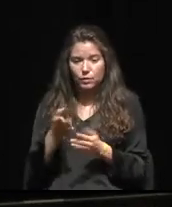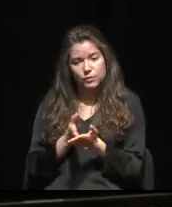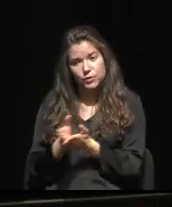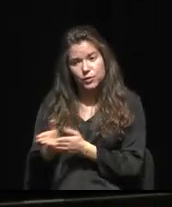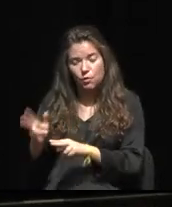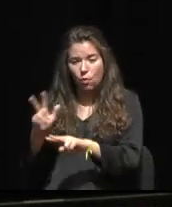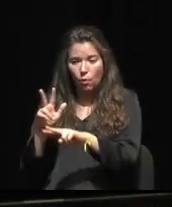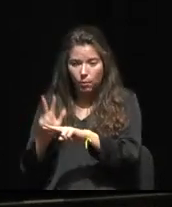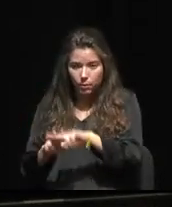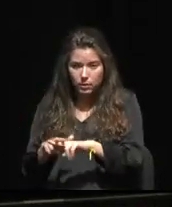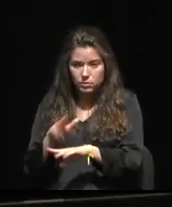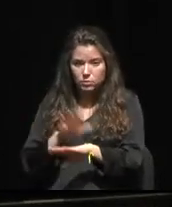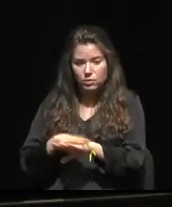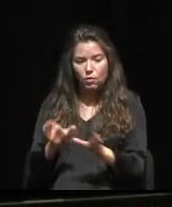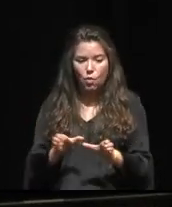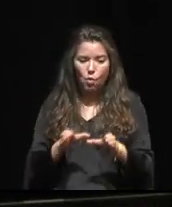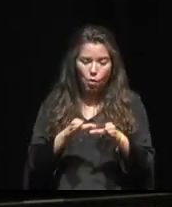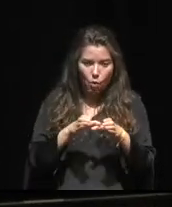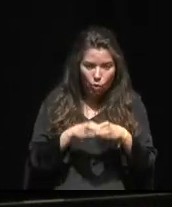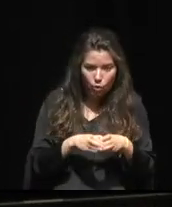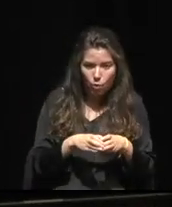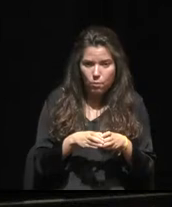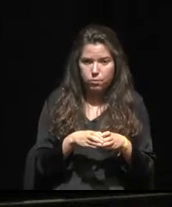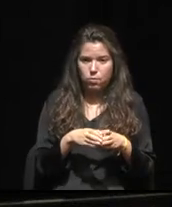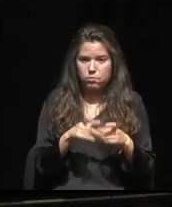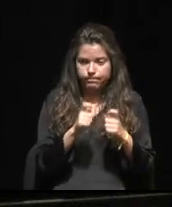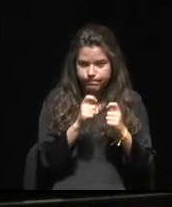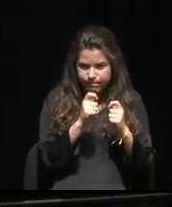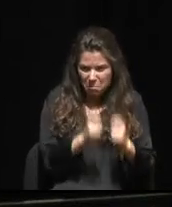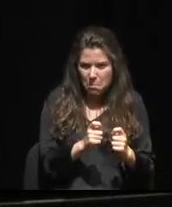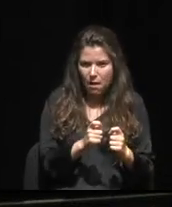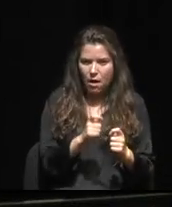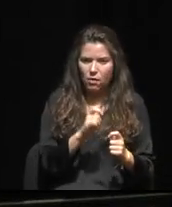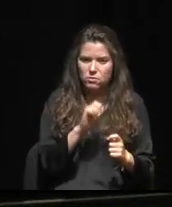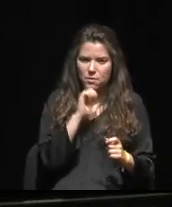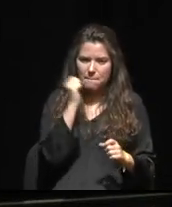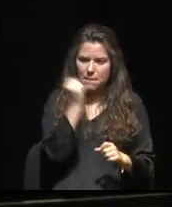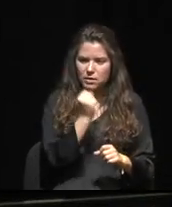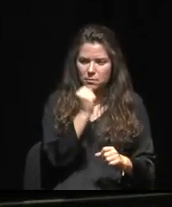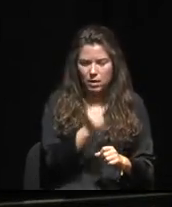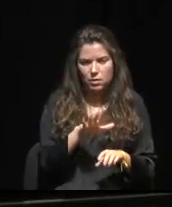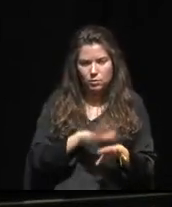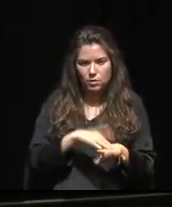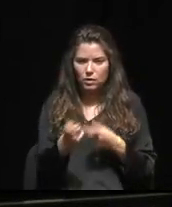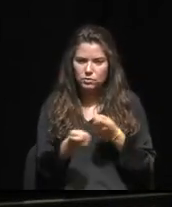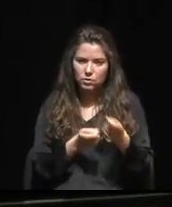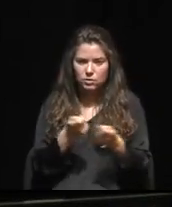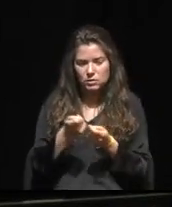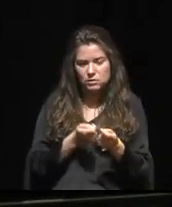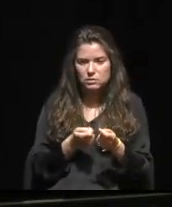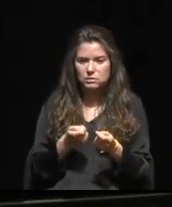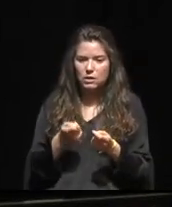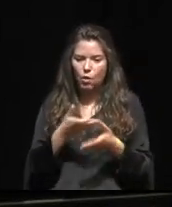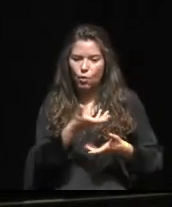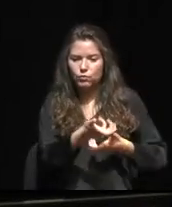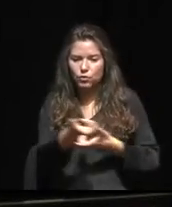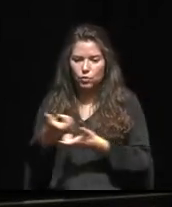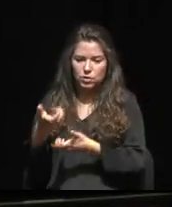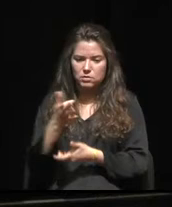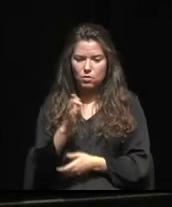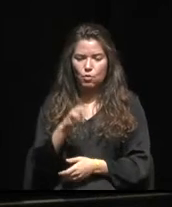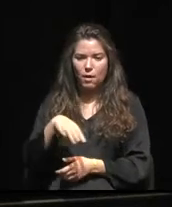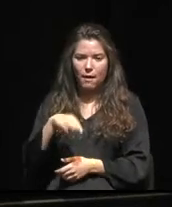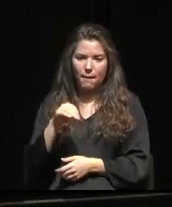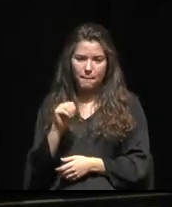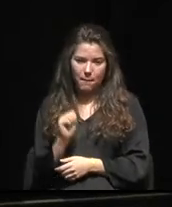às mãos de um grupo de bandidos sanguinários como aqui foi repetido como é o caso da organização terrorista do amas eu penso que ninguém